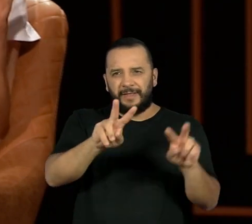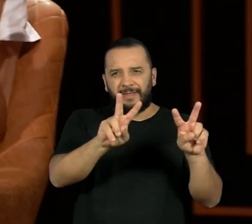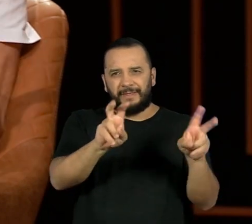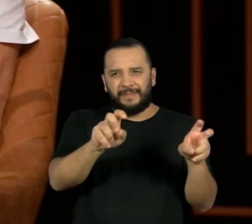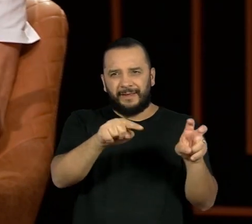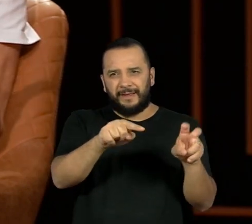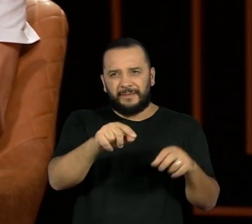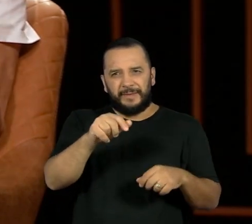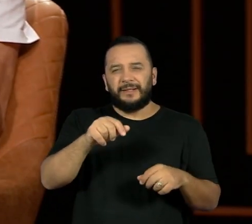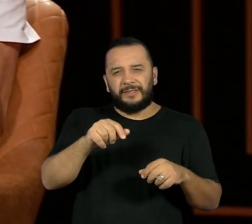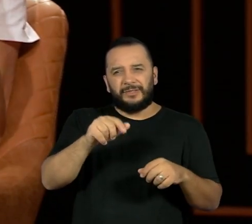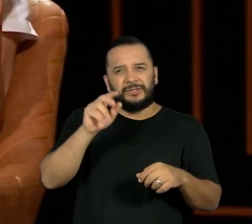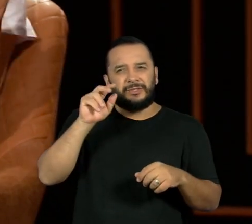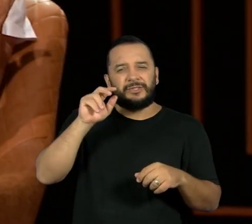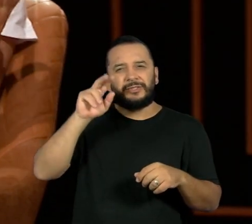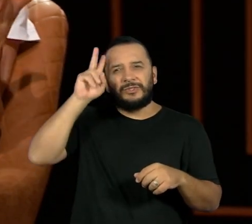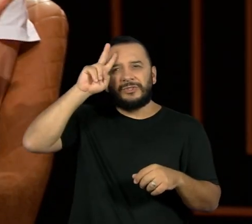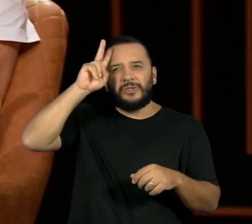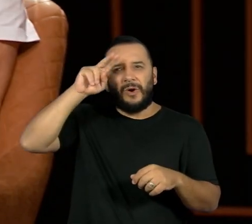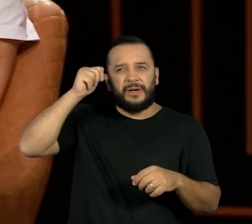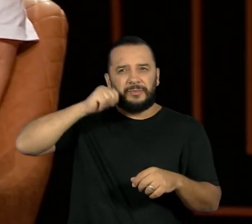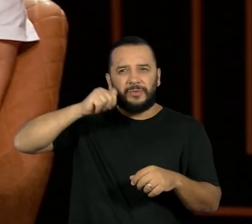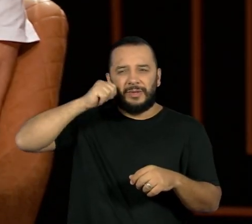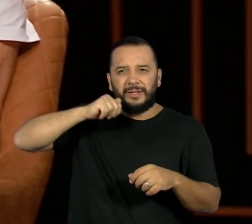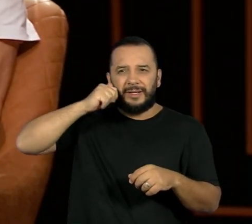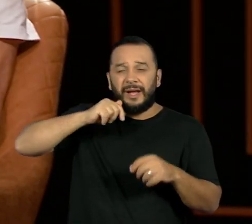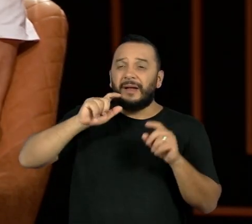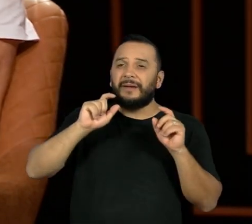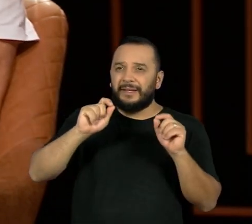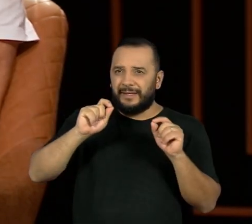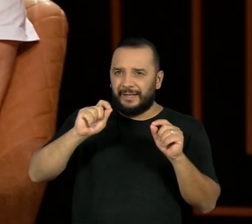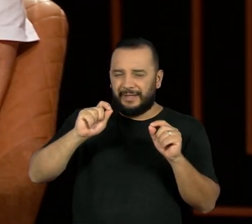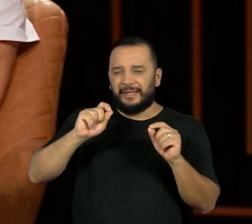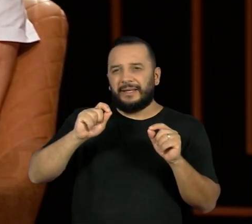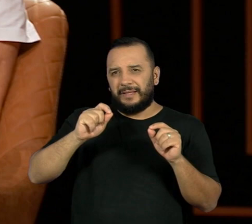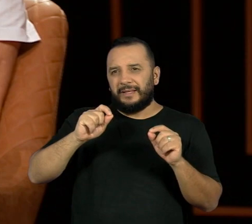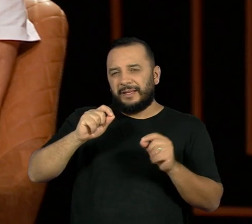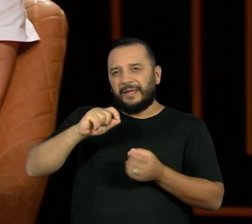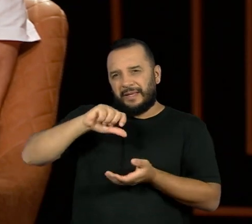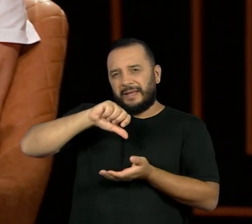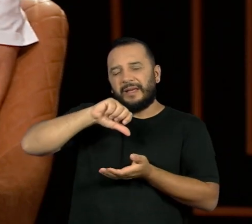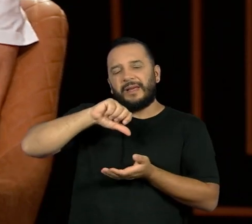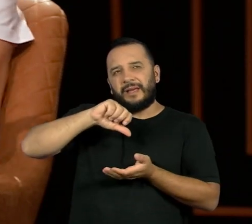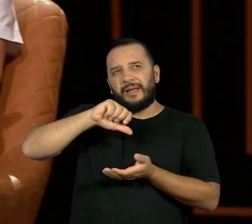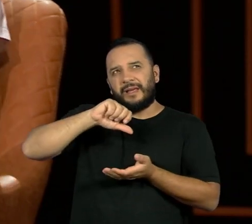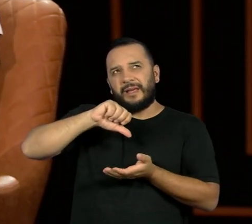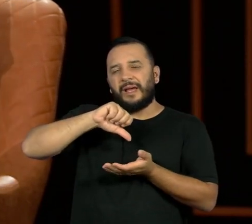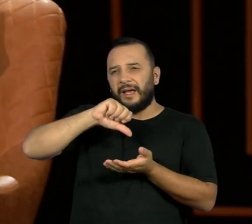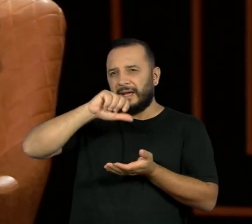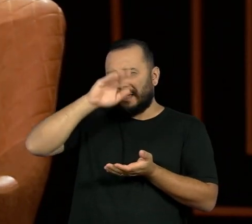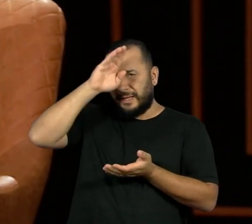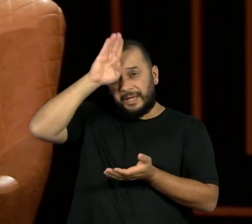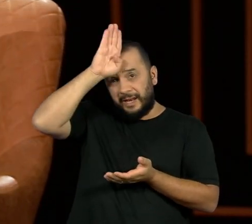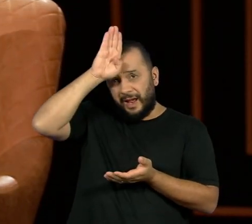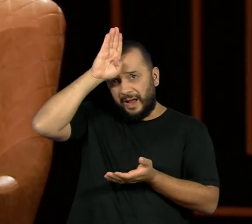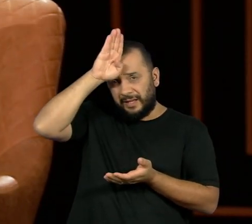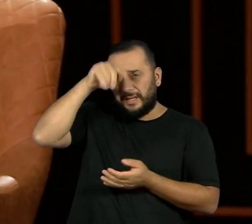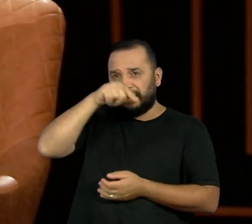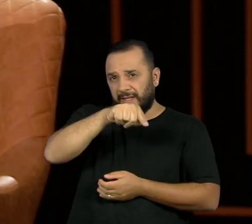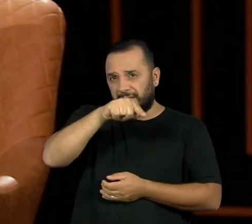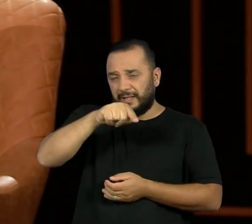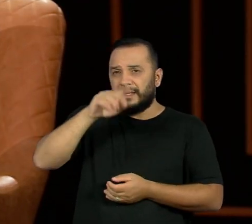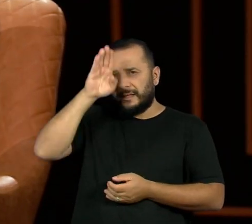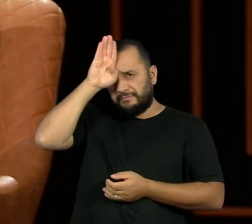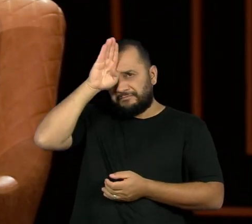de mulheres iraquianas, são árabes, né? Aquilo... E era de uma... Agora está sendo montado no mundo inteiro.